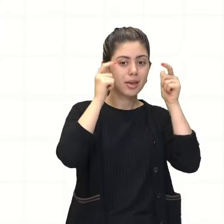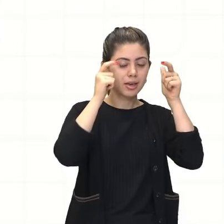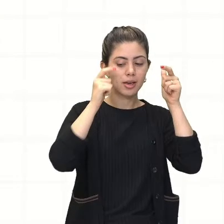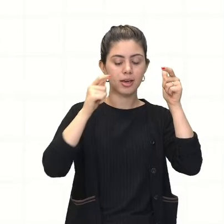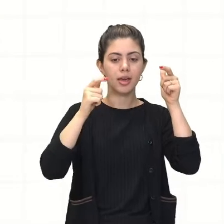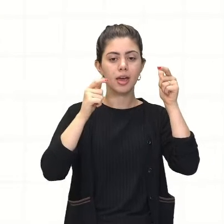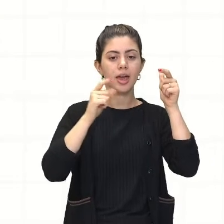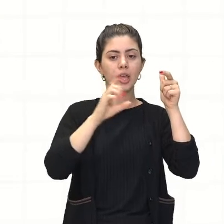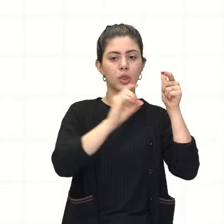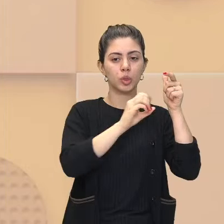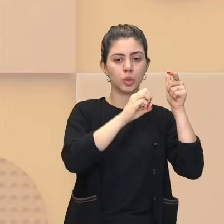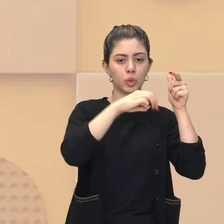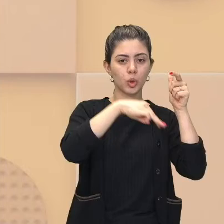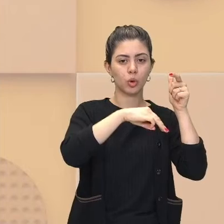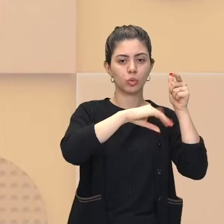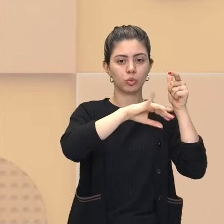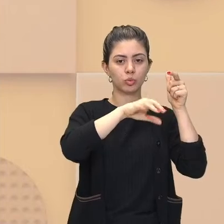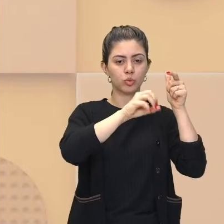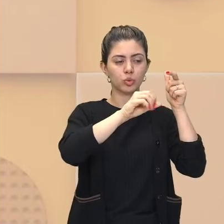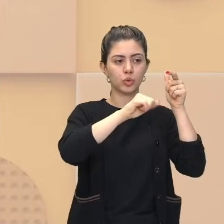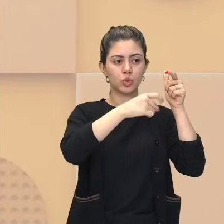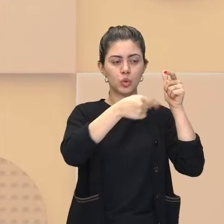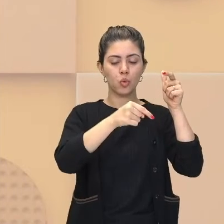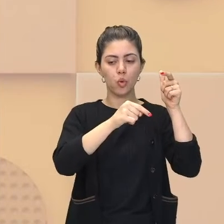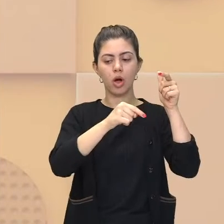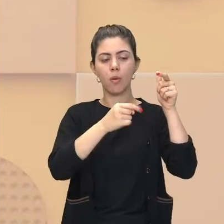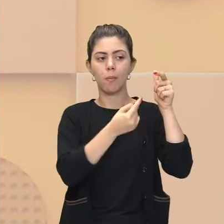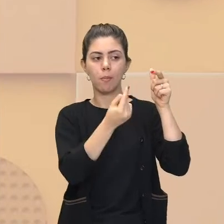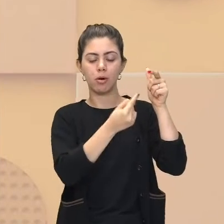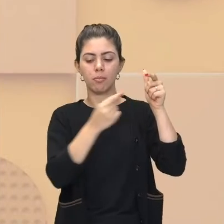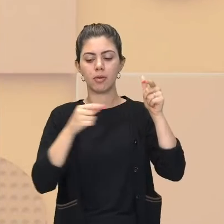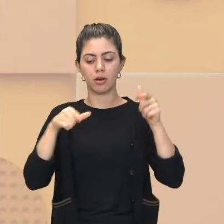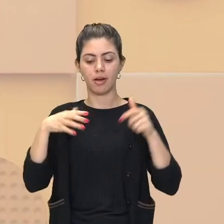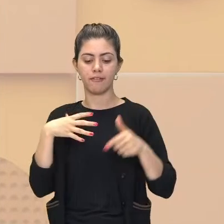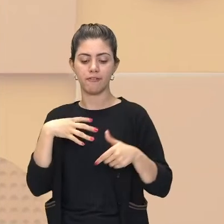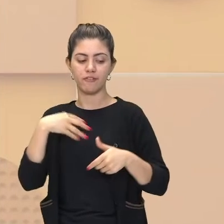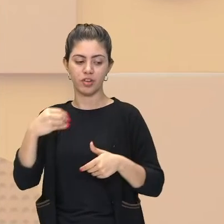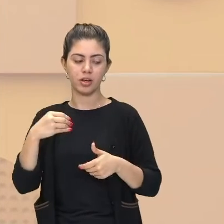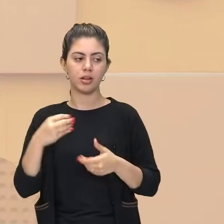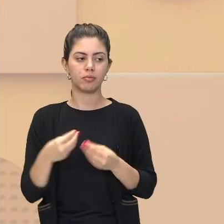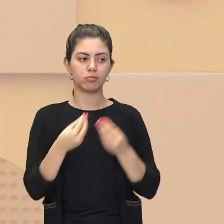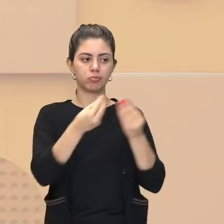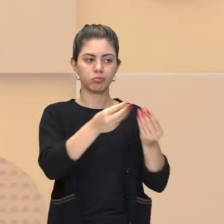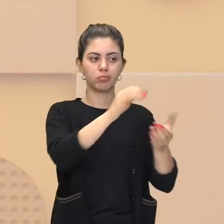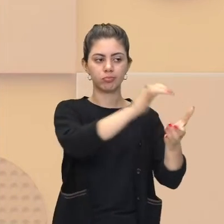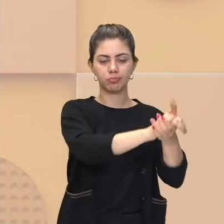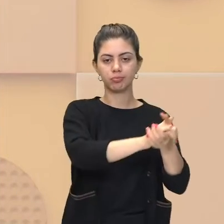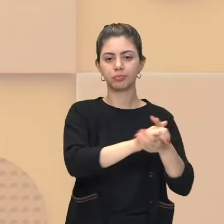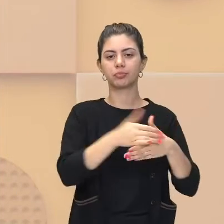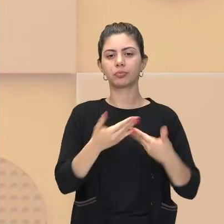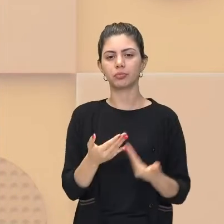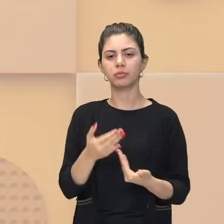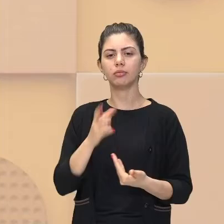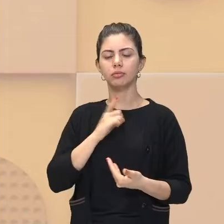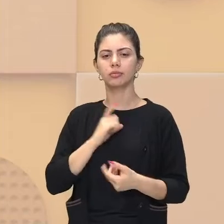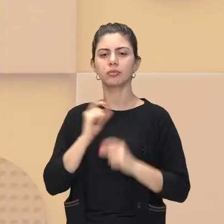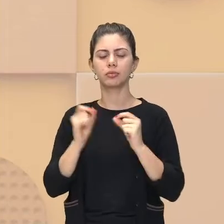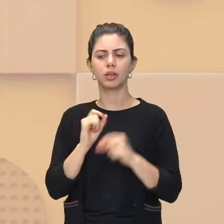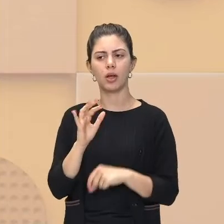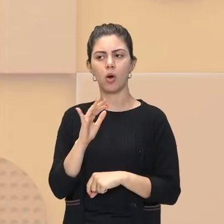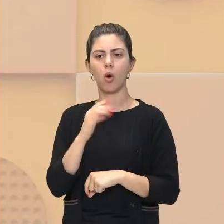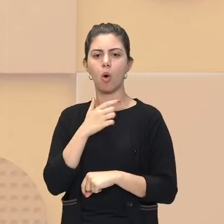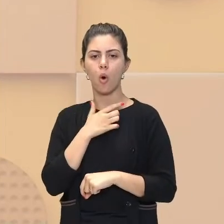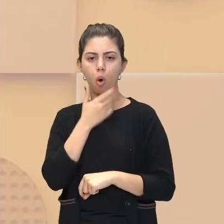de Castela. Então, nós temos aqui o falecimento de Dom Fernando I de